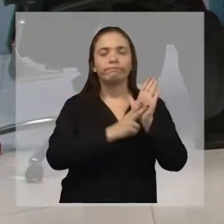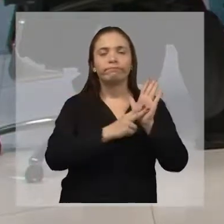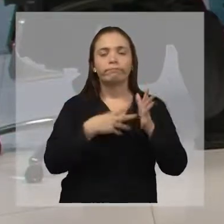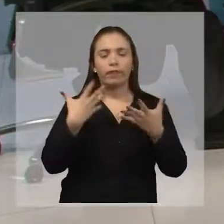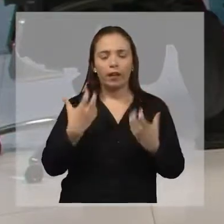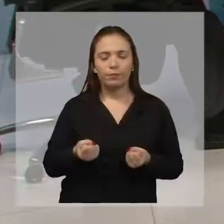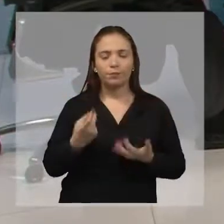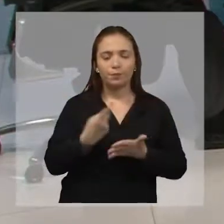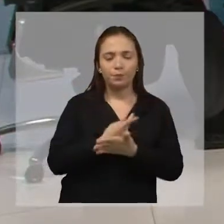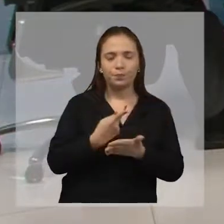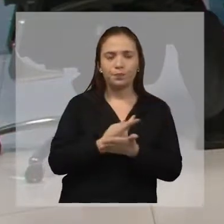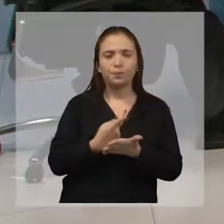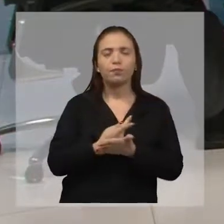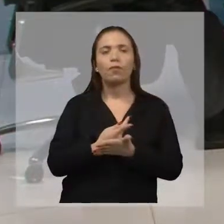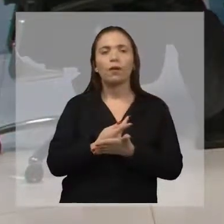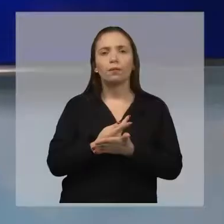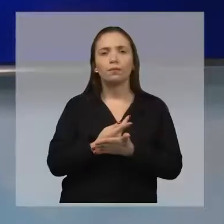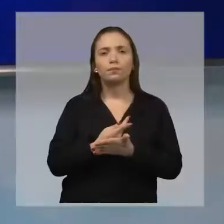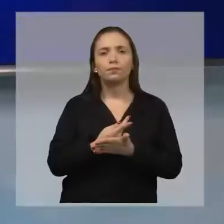que queria e o que não queria.